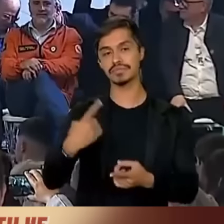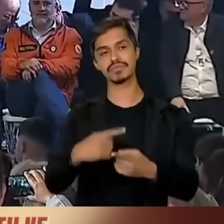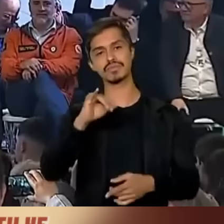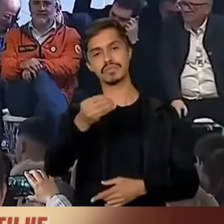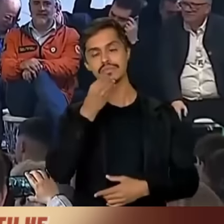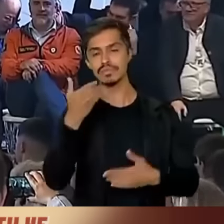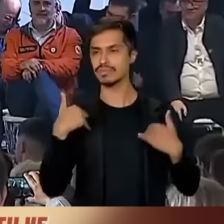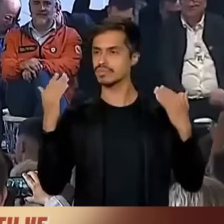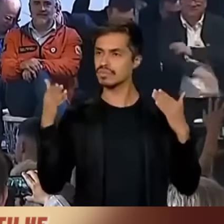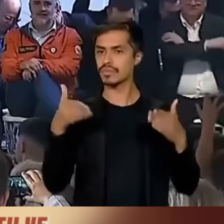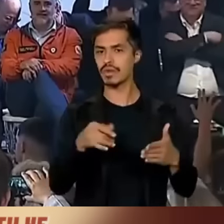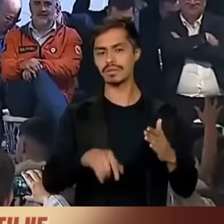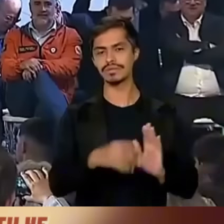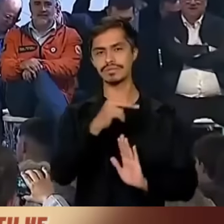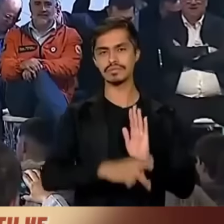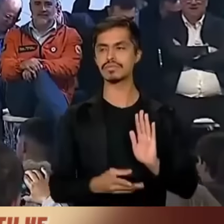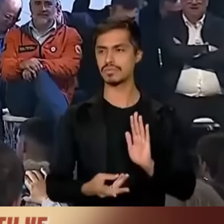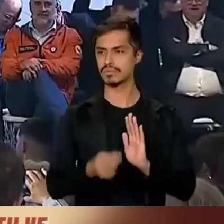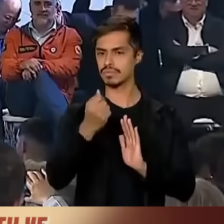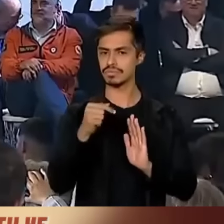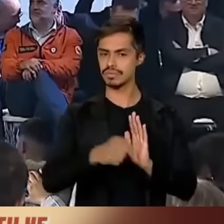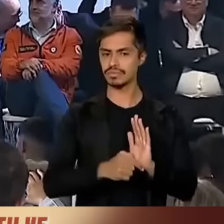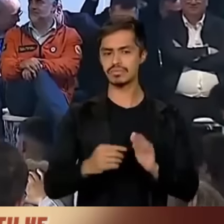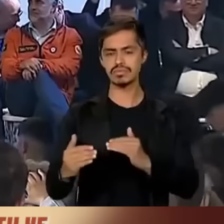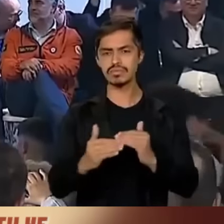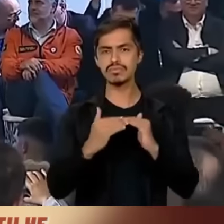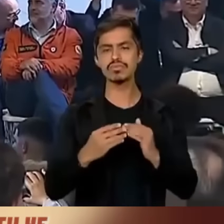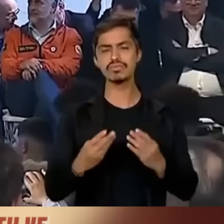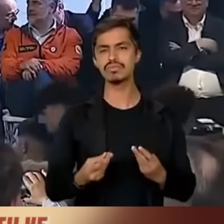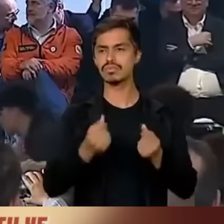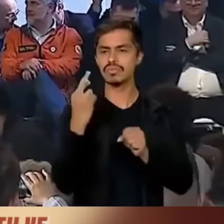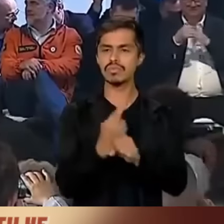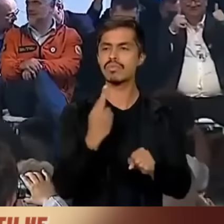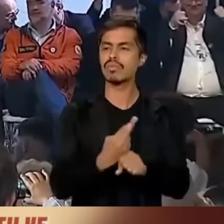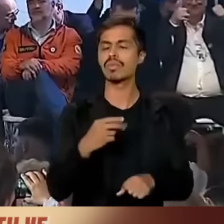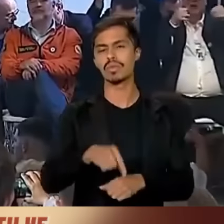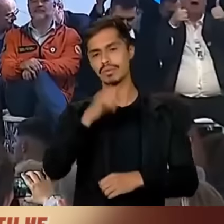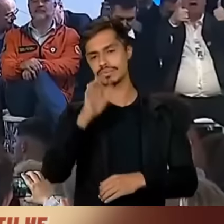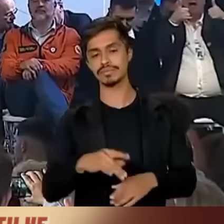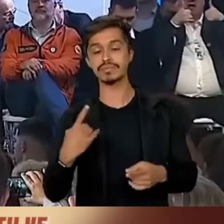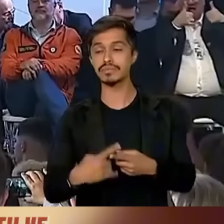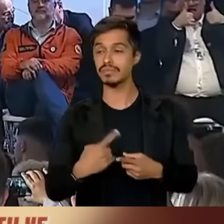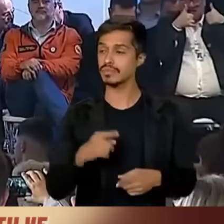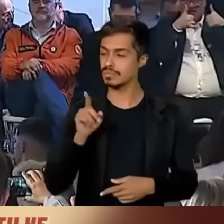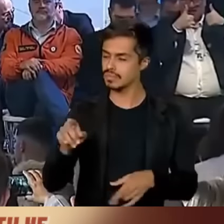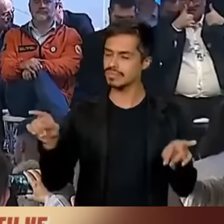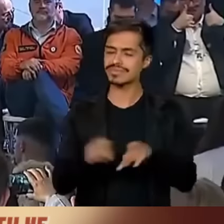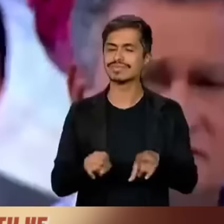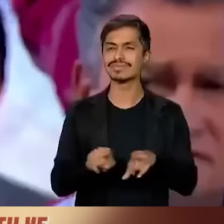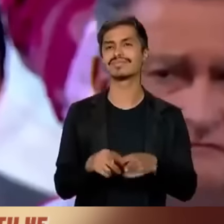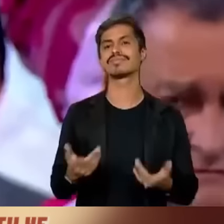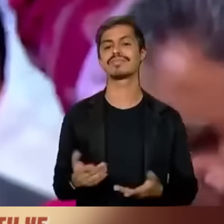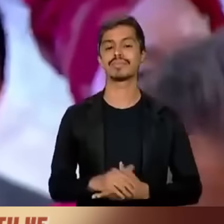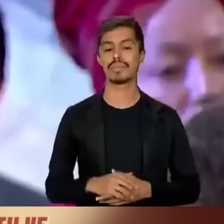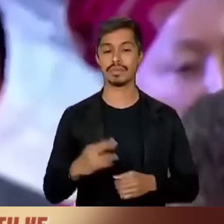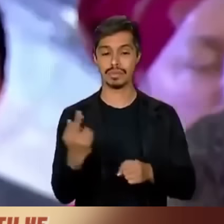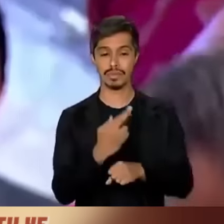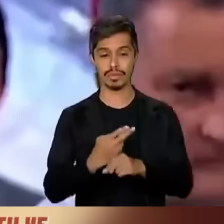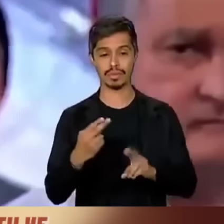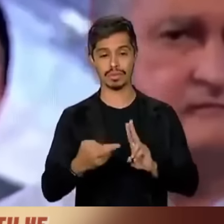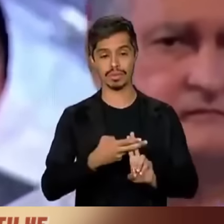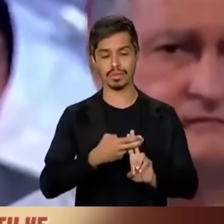de participar desse projeto de união e reconstrução do Brasil, mas porque o senhor está permitindo a reconstrução do